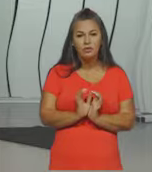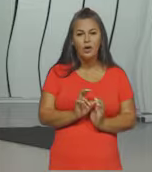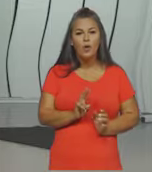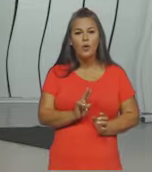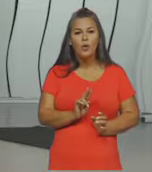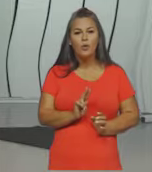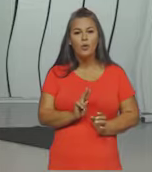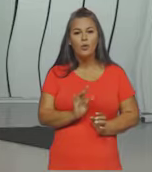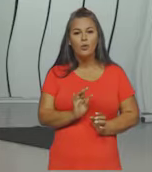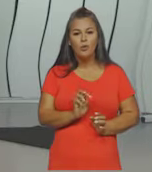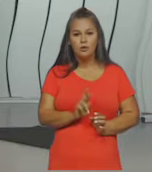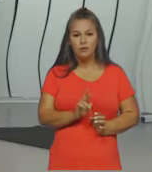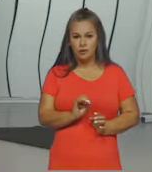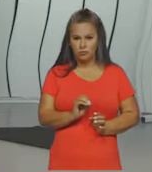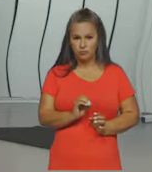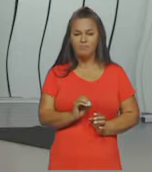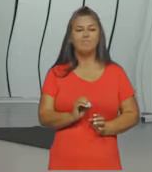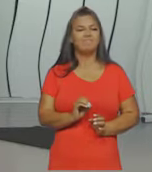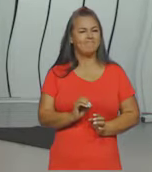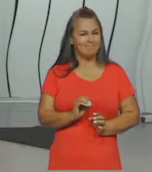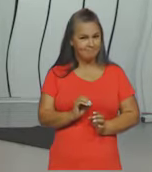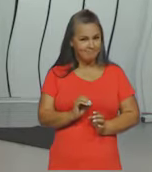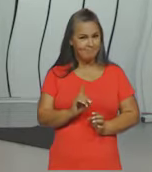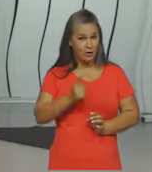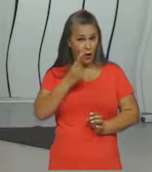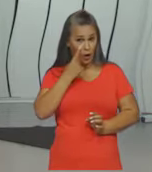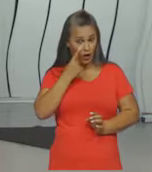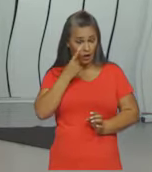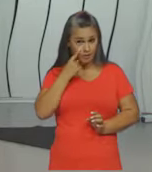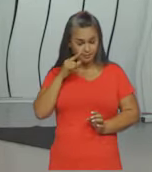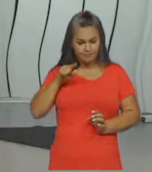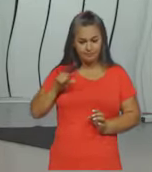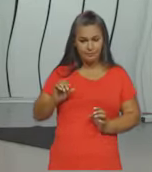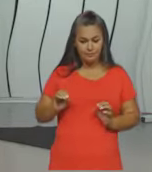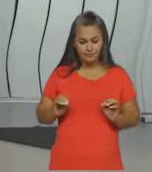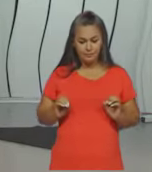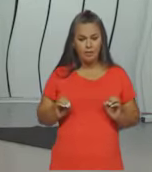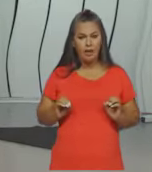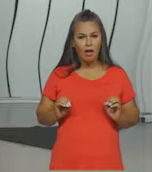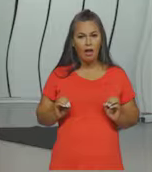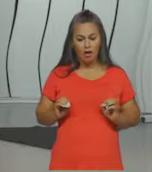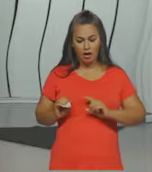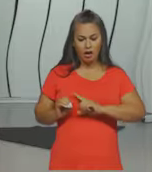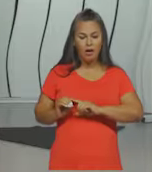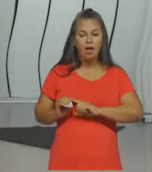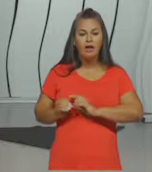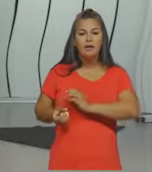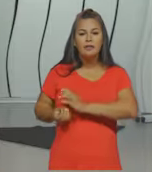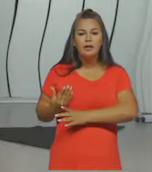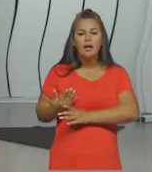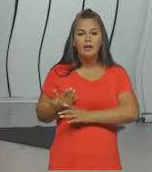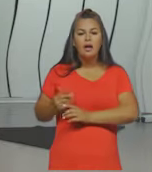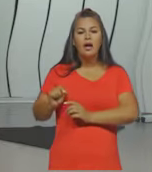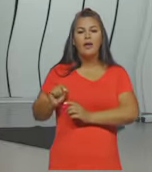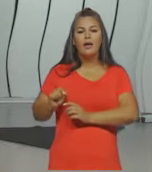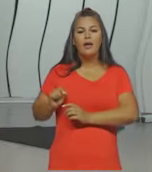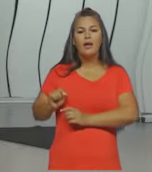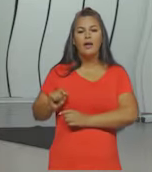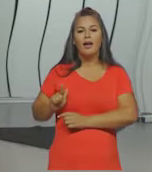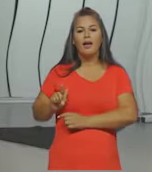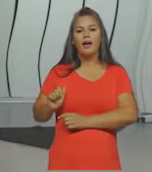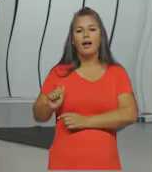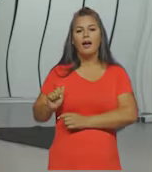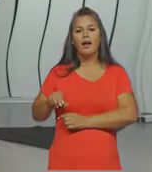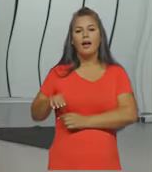ovários, nele vão ser produzidos, né, os gametas femininos, que são as células sexuais